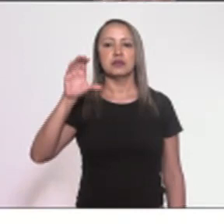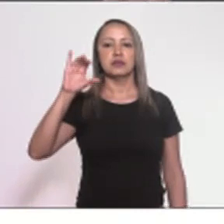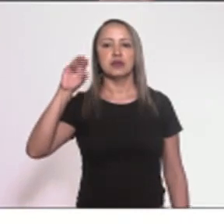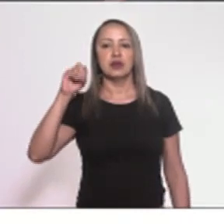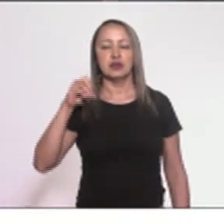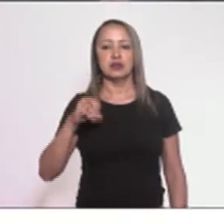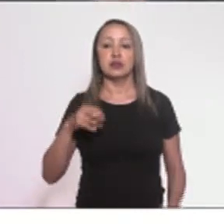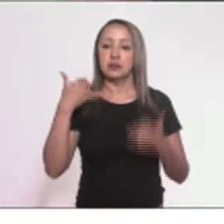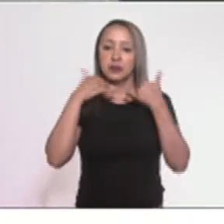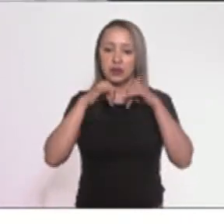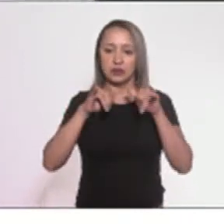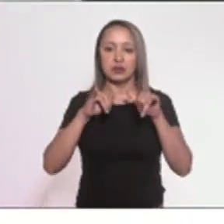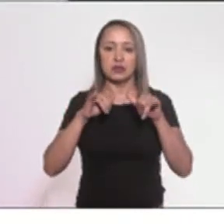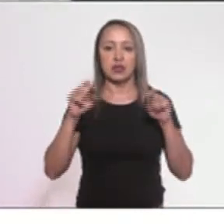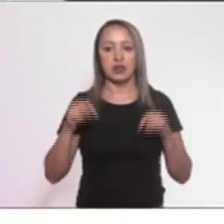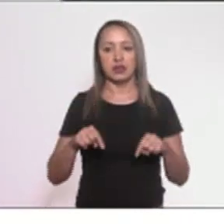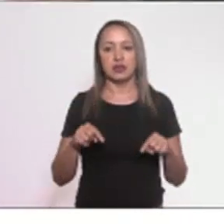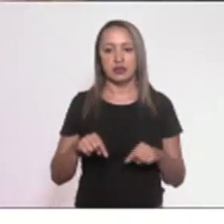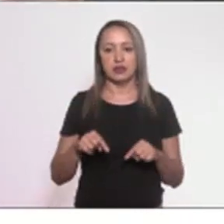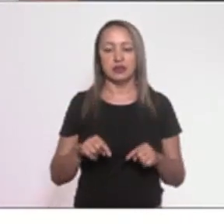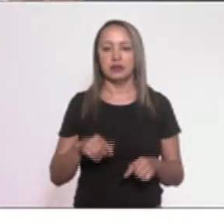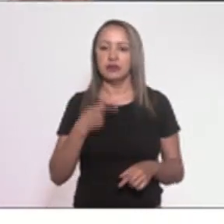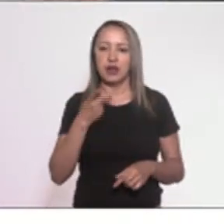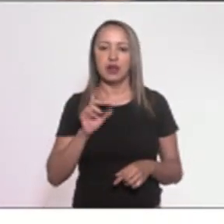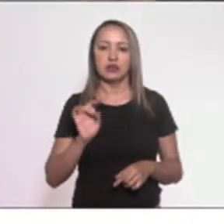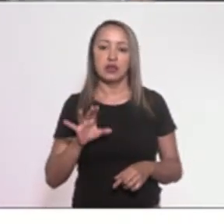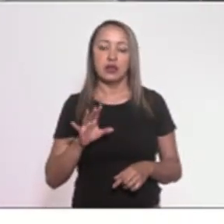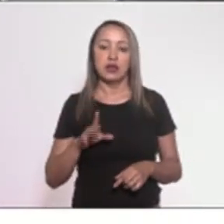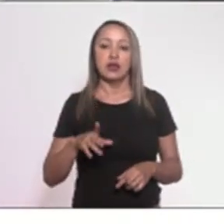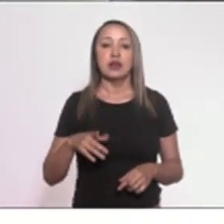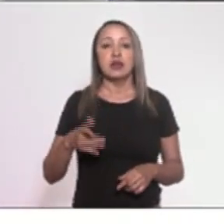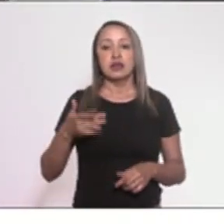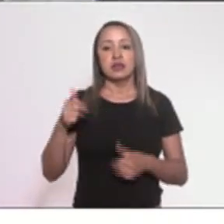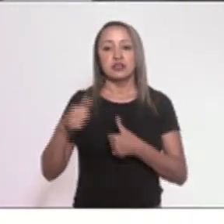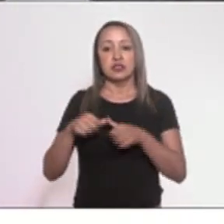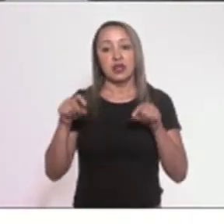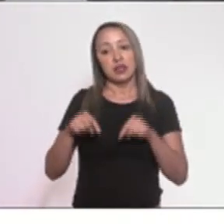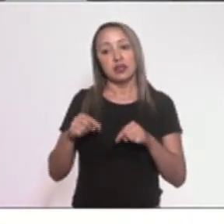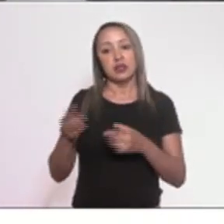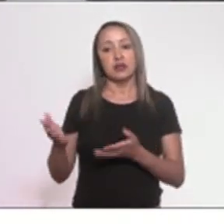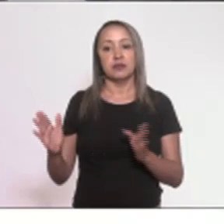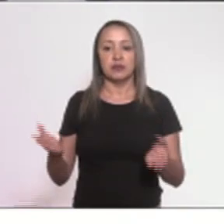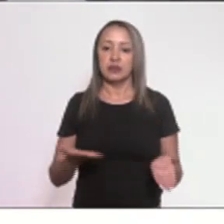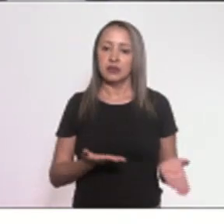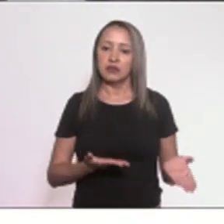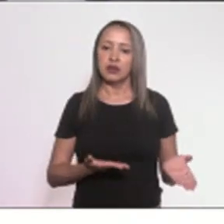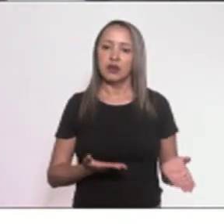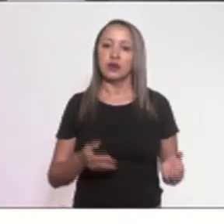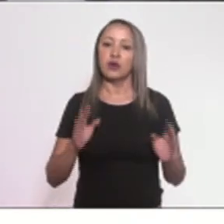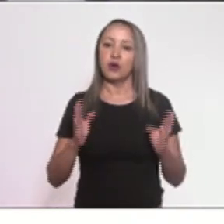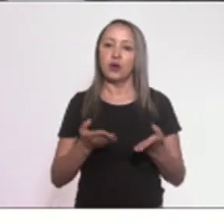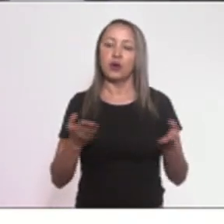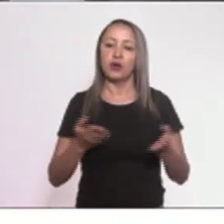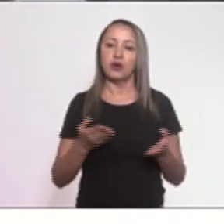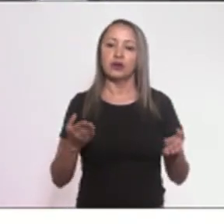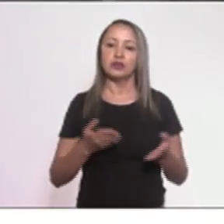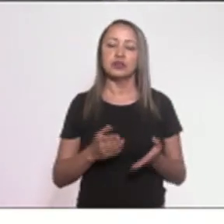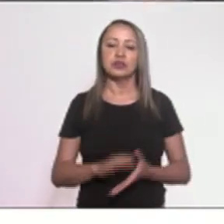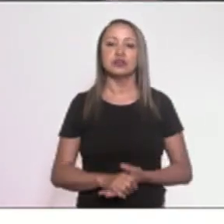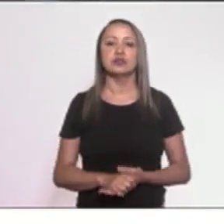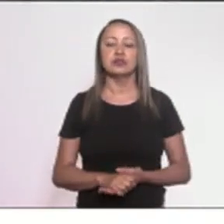para anunciar aqui a presença da doutora Vitória e da sua assessora Ana, que estão